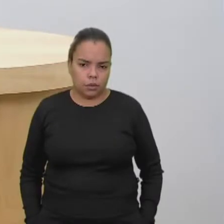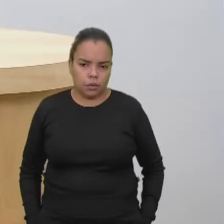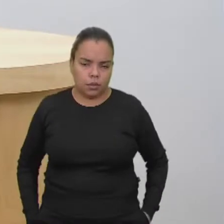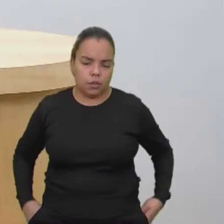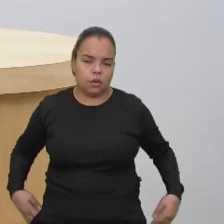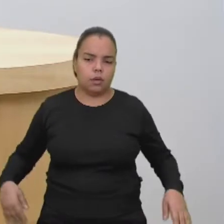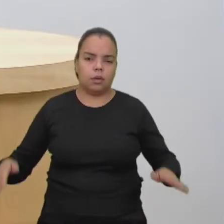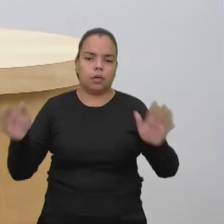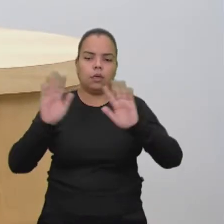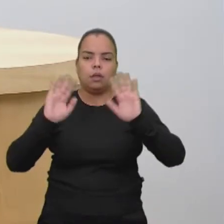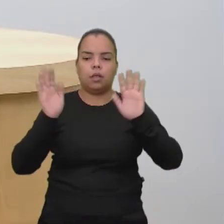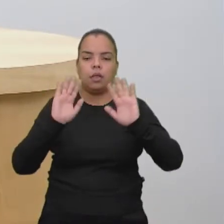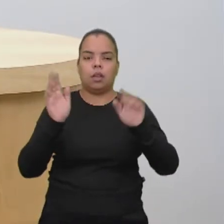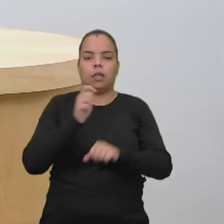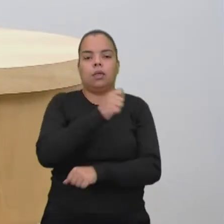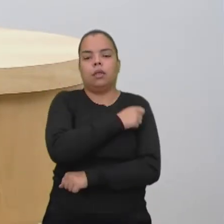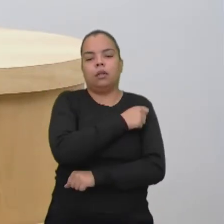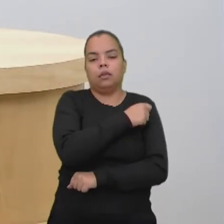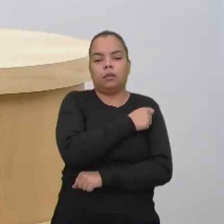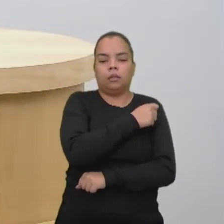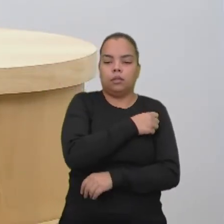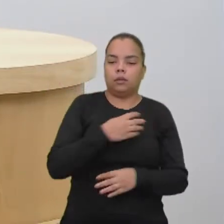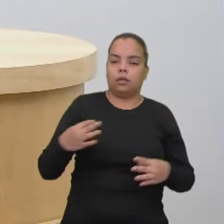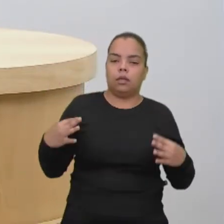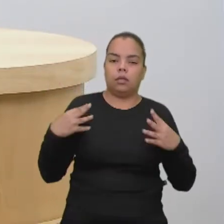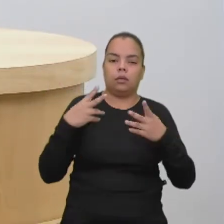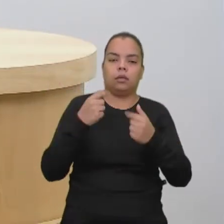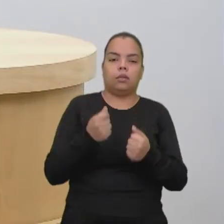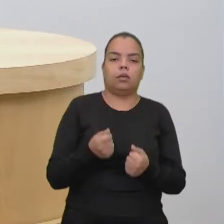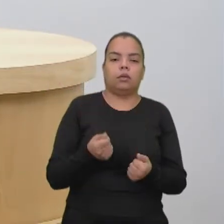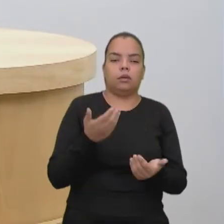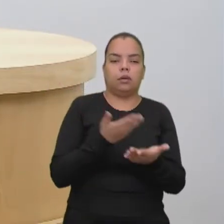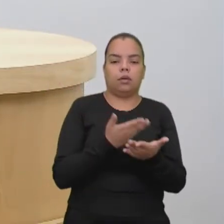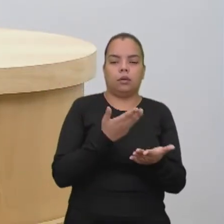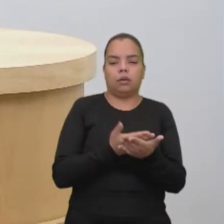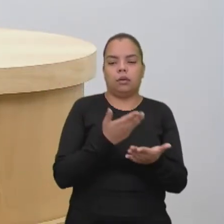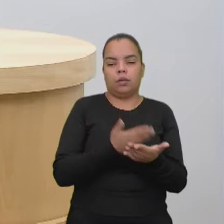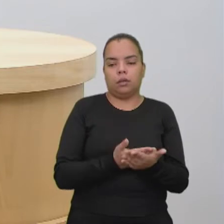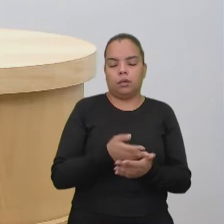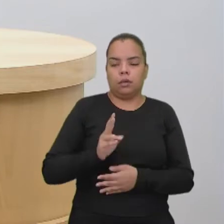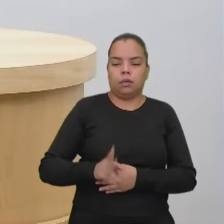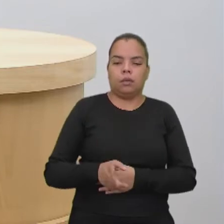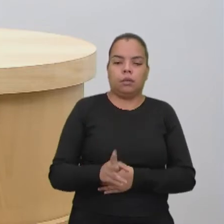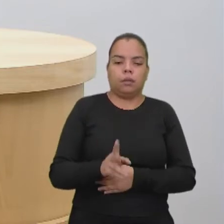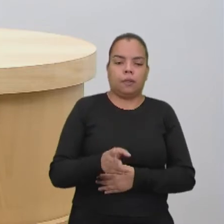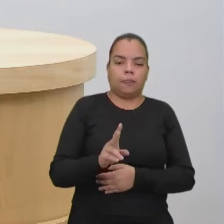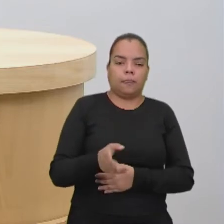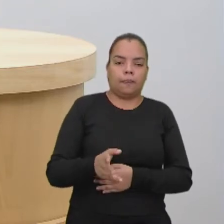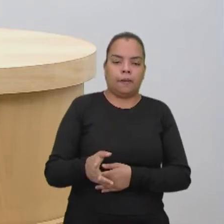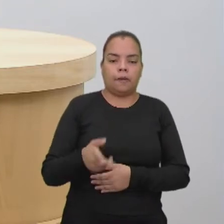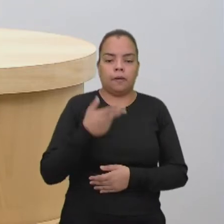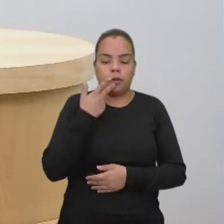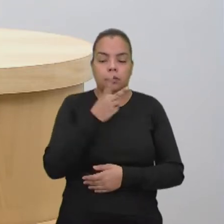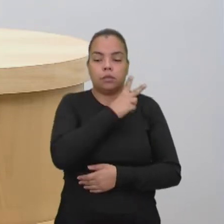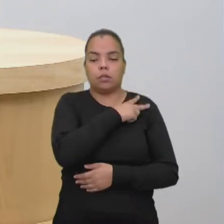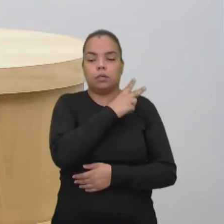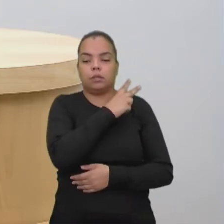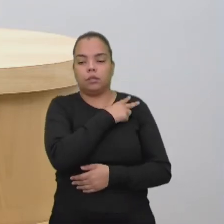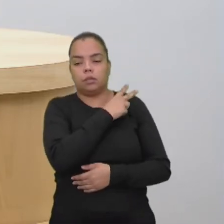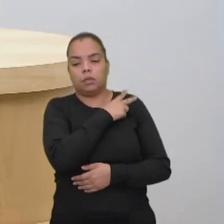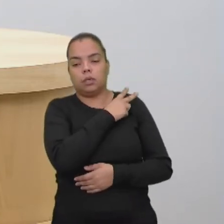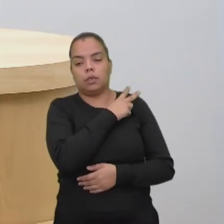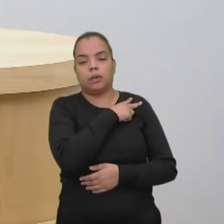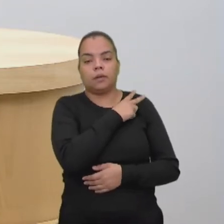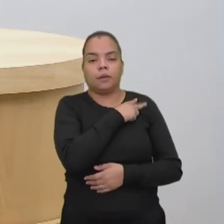Olá, alunos, professores e a todos que irão acompanhar a mais essa aula, falando aí para a segunda série do ensino